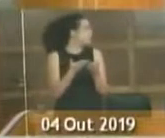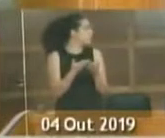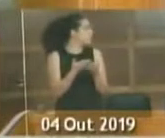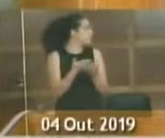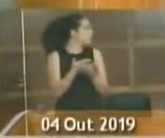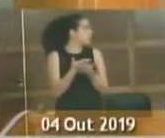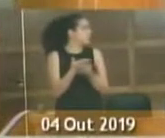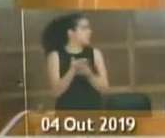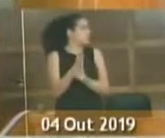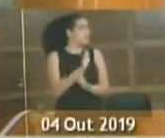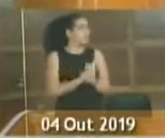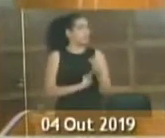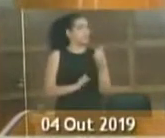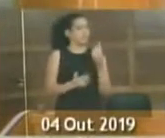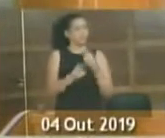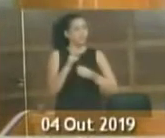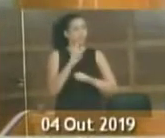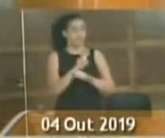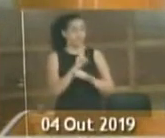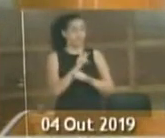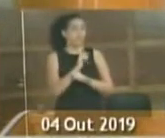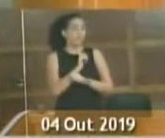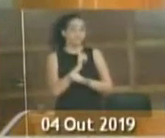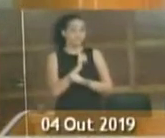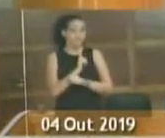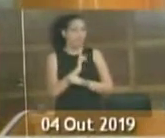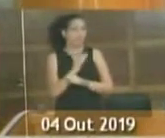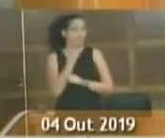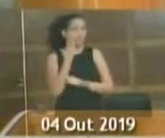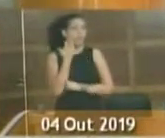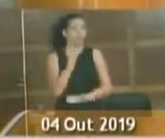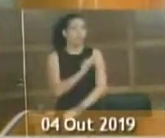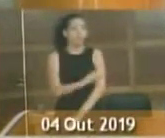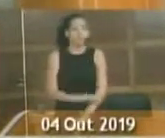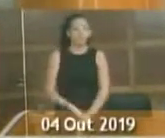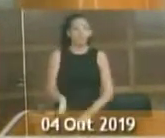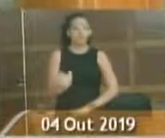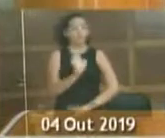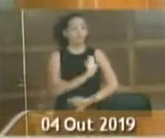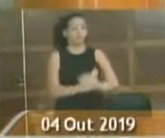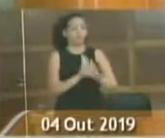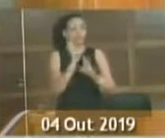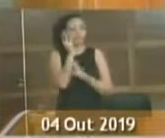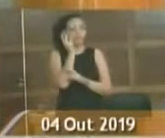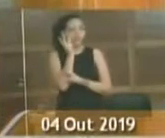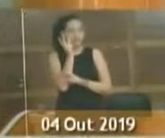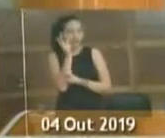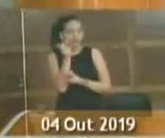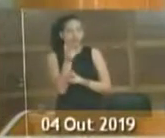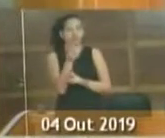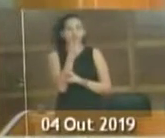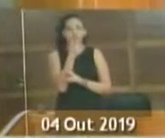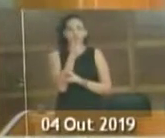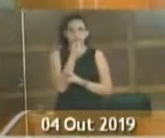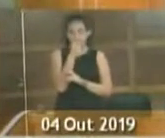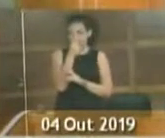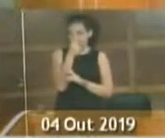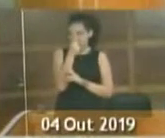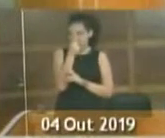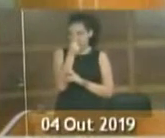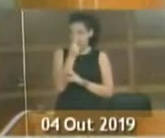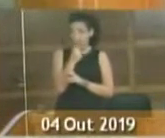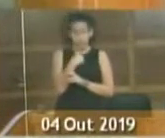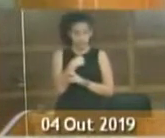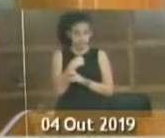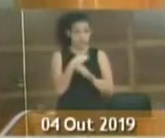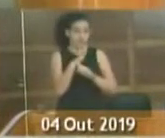cuidado de uma protetora que tem esse costume de estar cuidando dos gatinhos, está sendo medicado. Eu